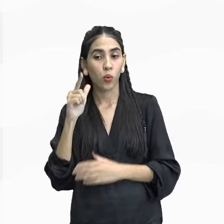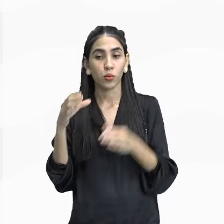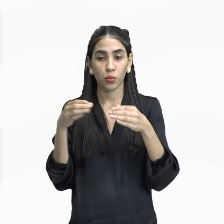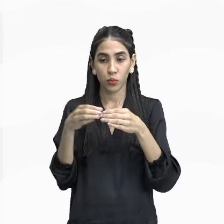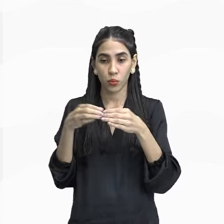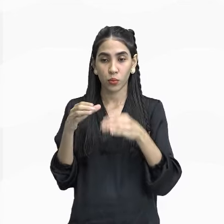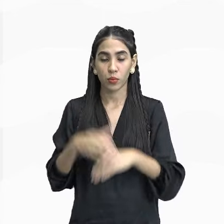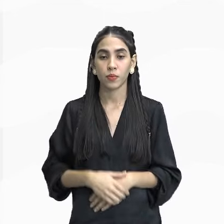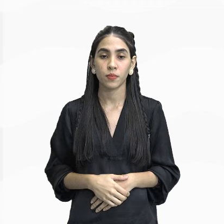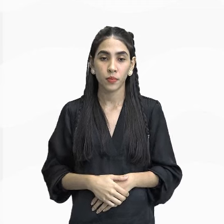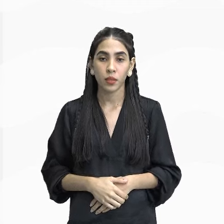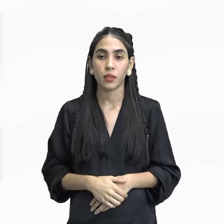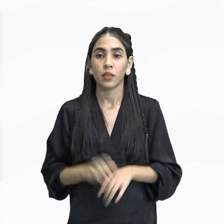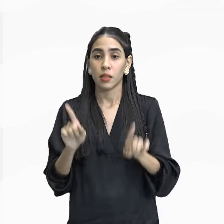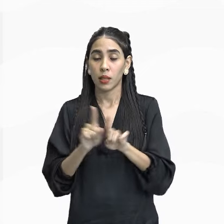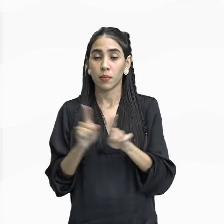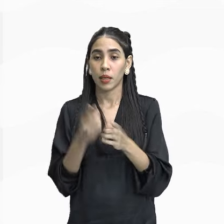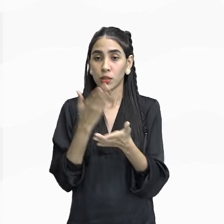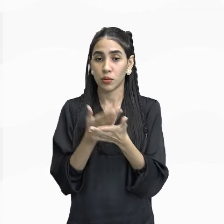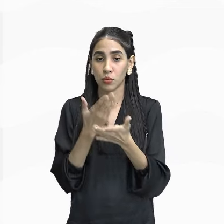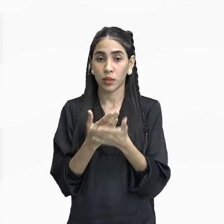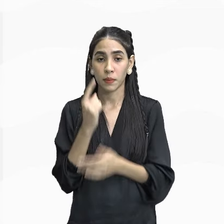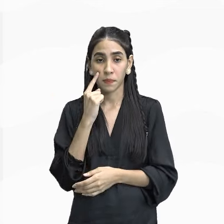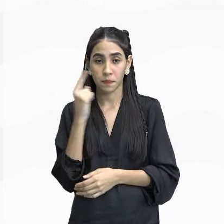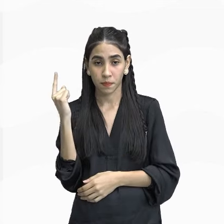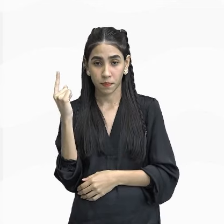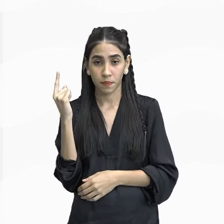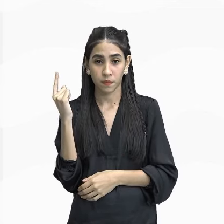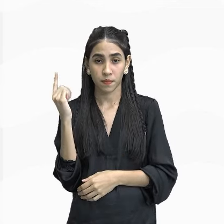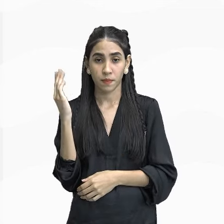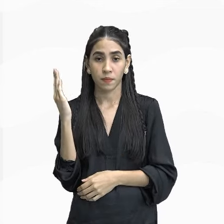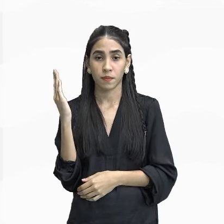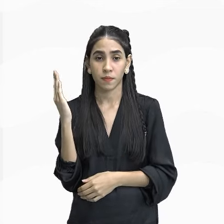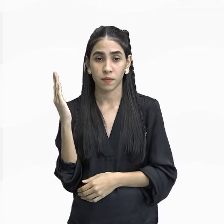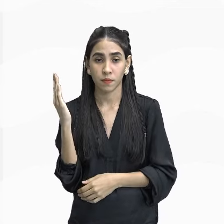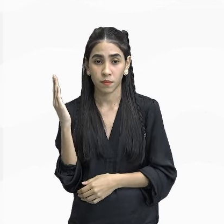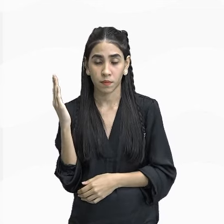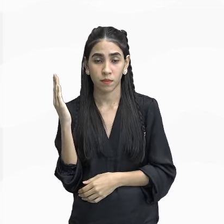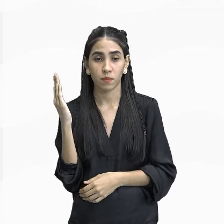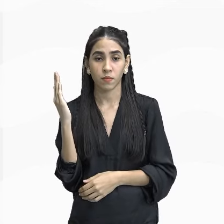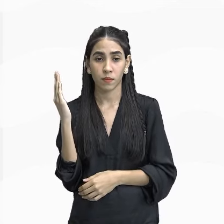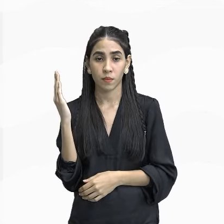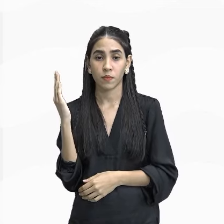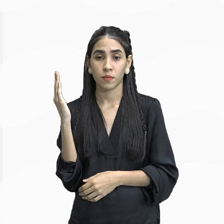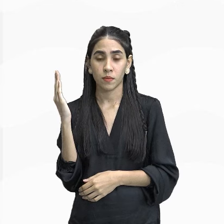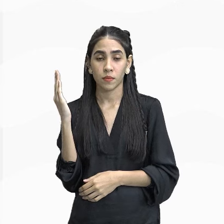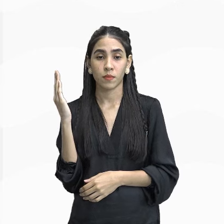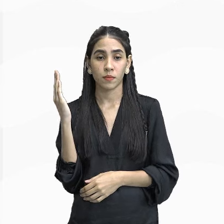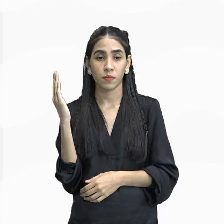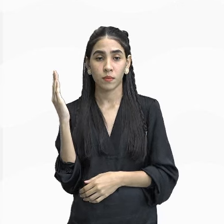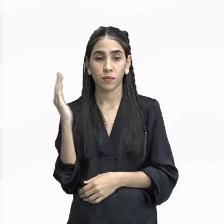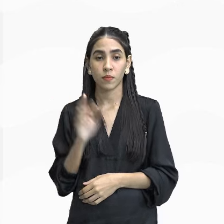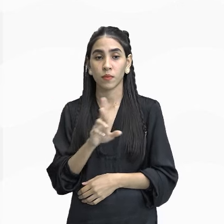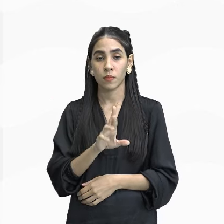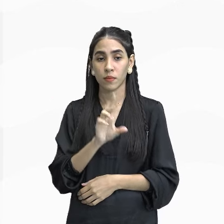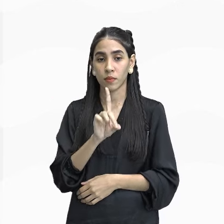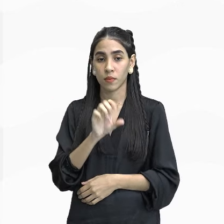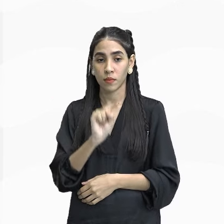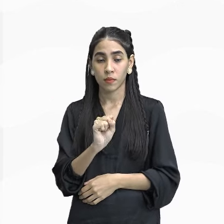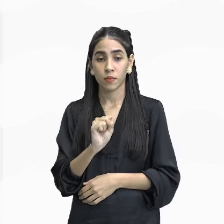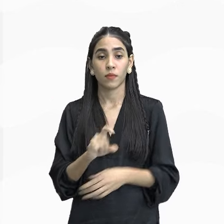gente vai também estudar sobre as reservas de desenvolvimento sustentável, né, que tem a sigla